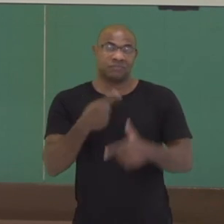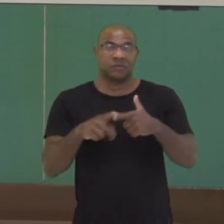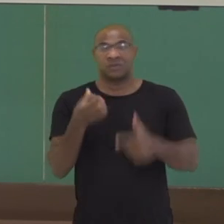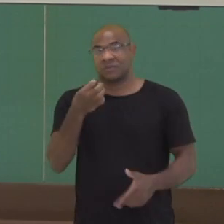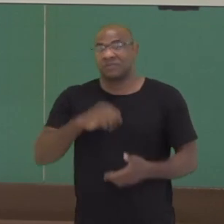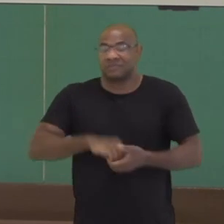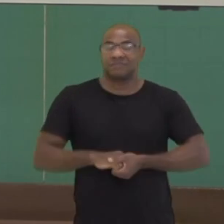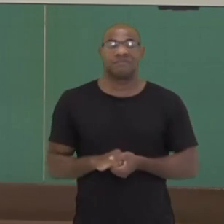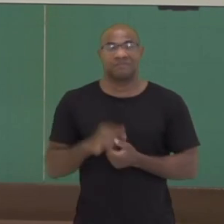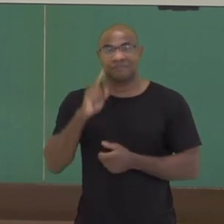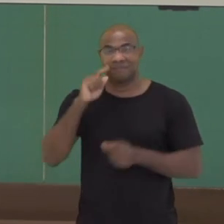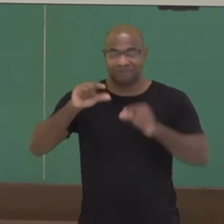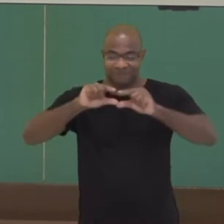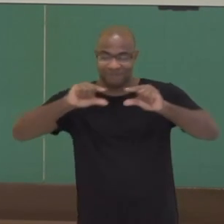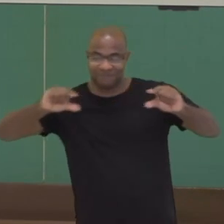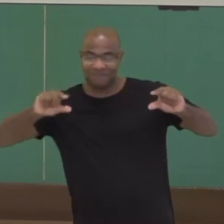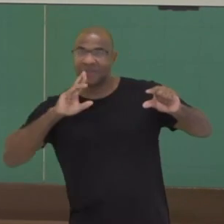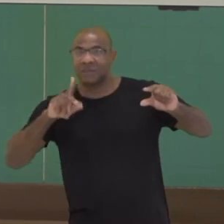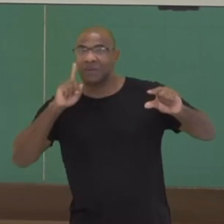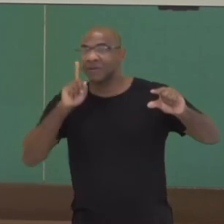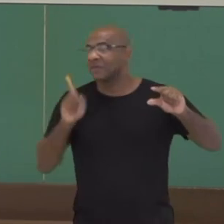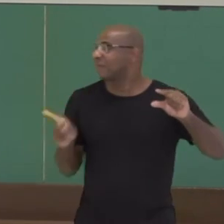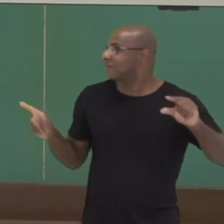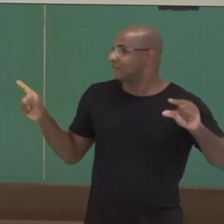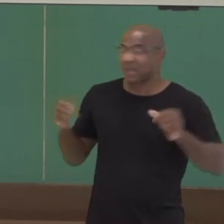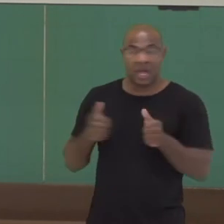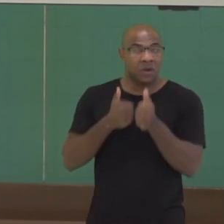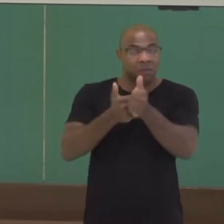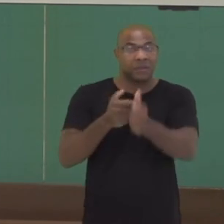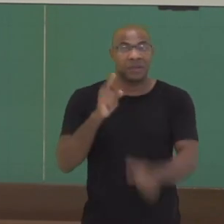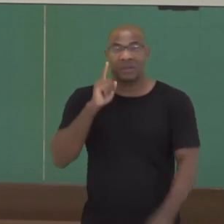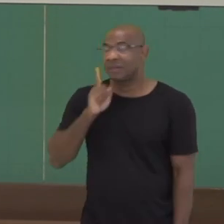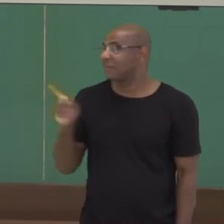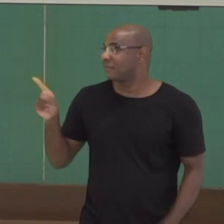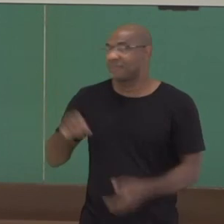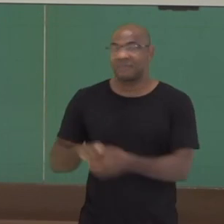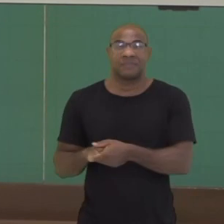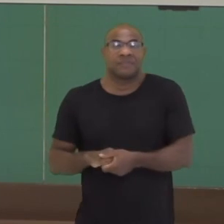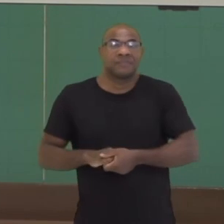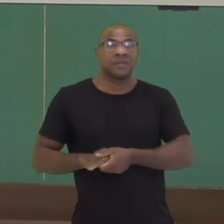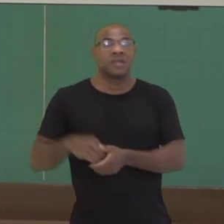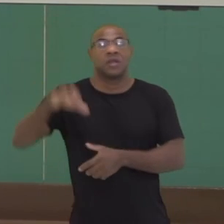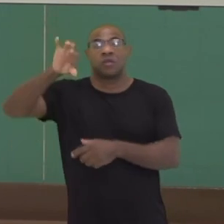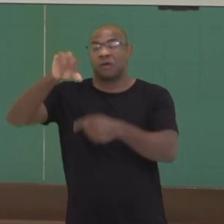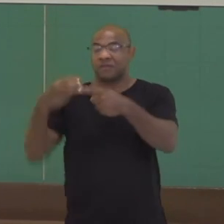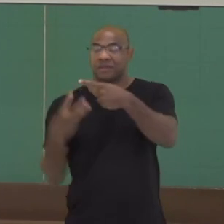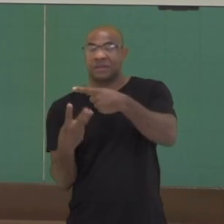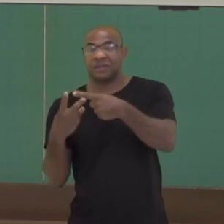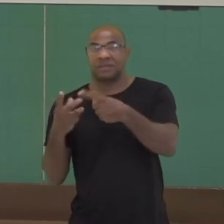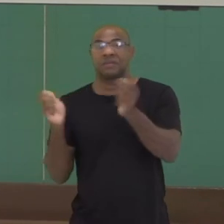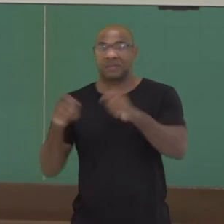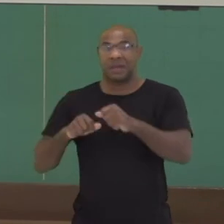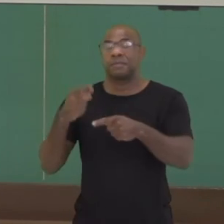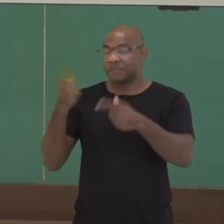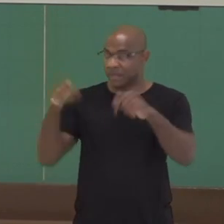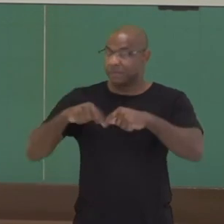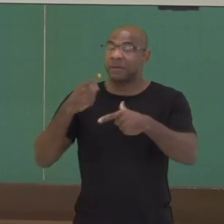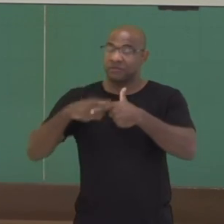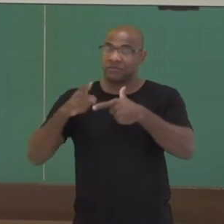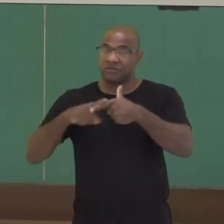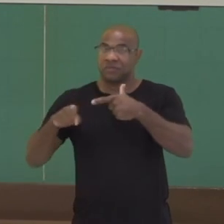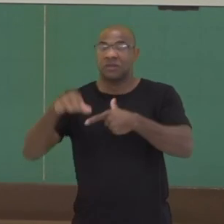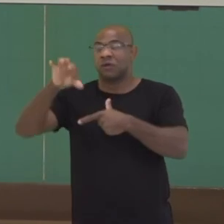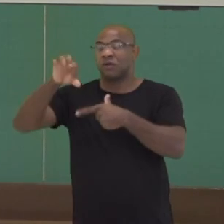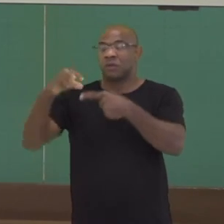menos 5, menos 9 terços. 9 terços dá para eu simplificar. Dá para eu dividir o 9